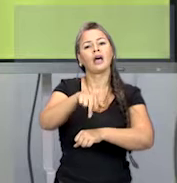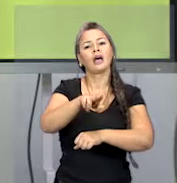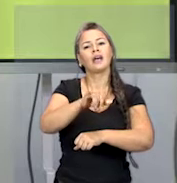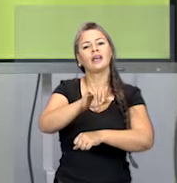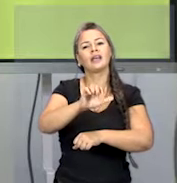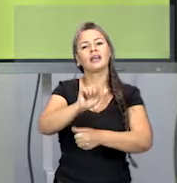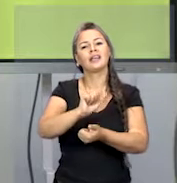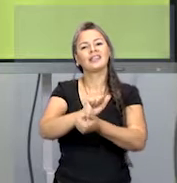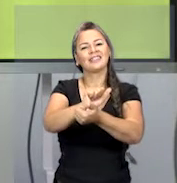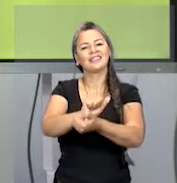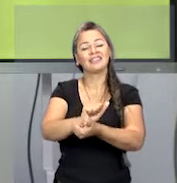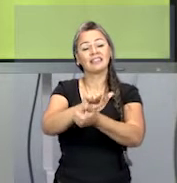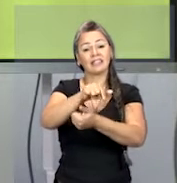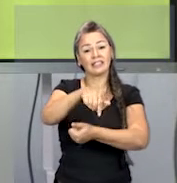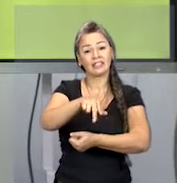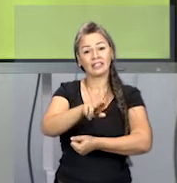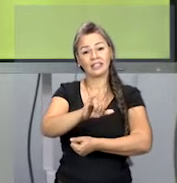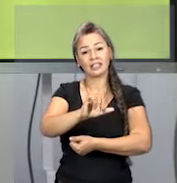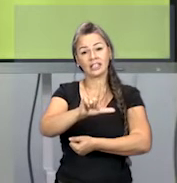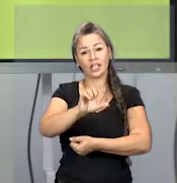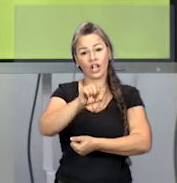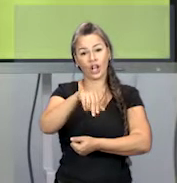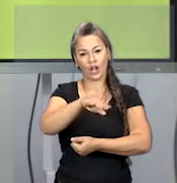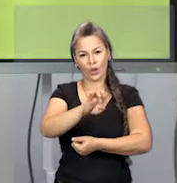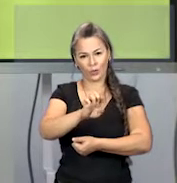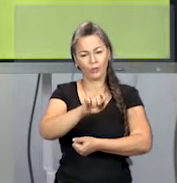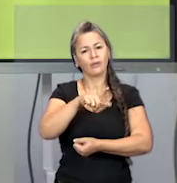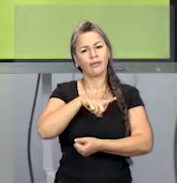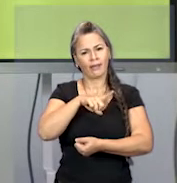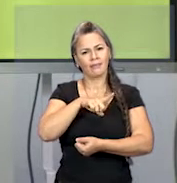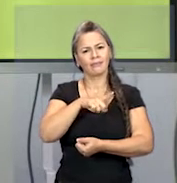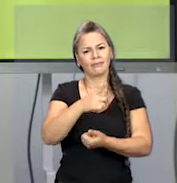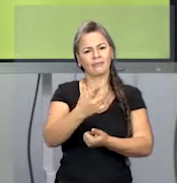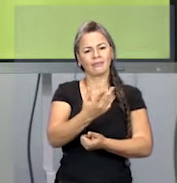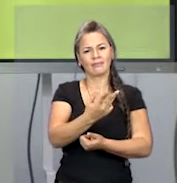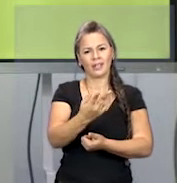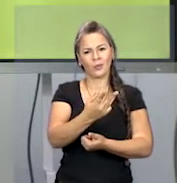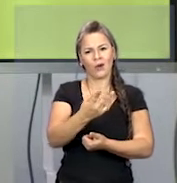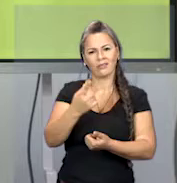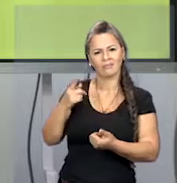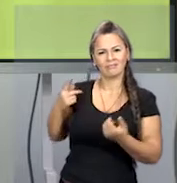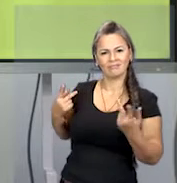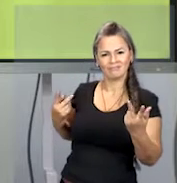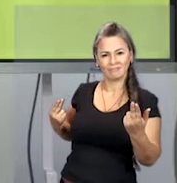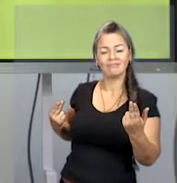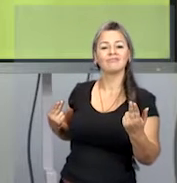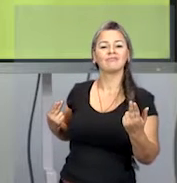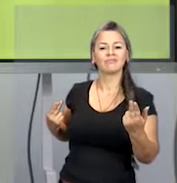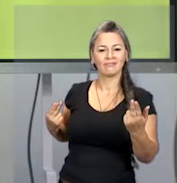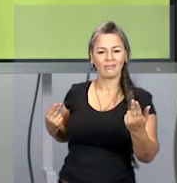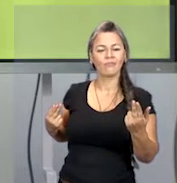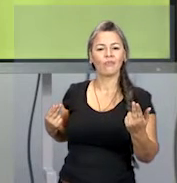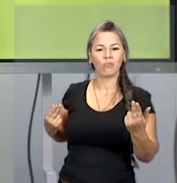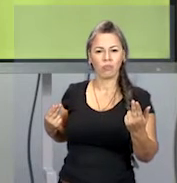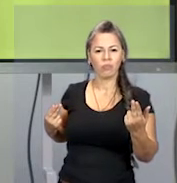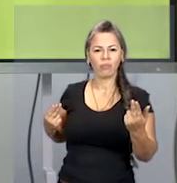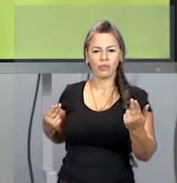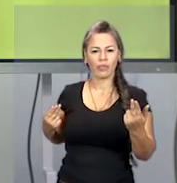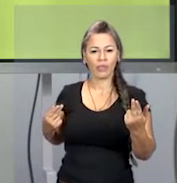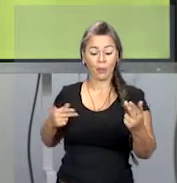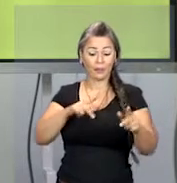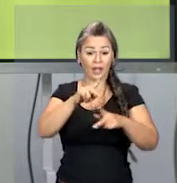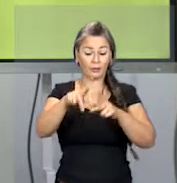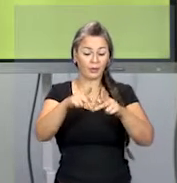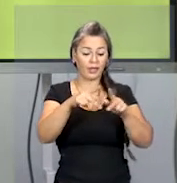e há um apego a uma tradição que une aquela comunidade. E essa transformação de uma sociedade